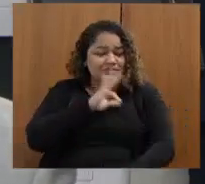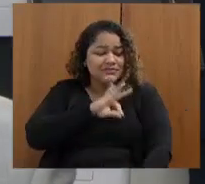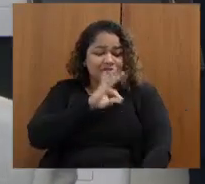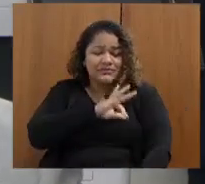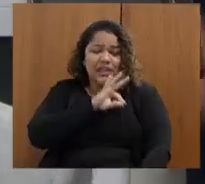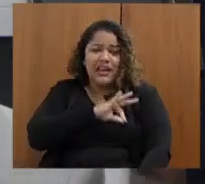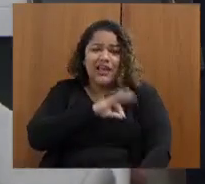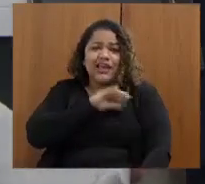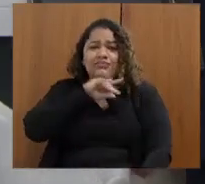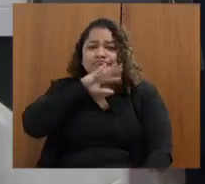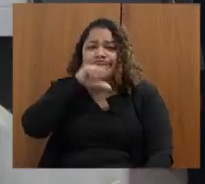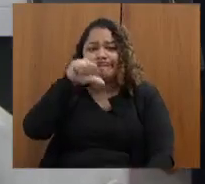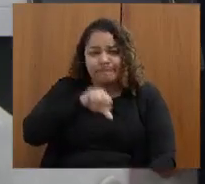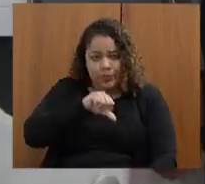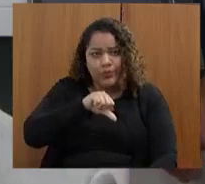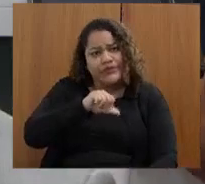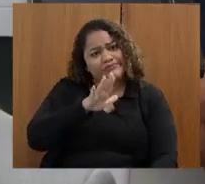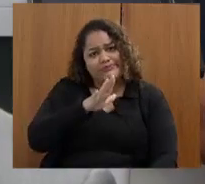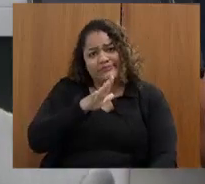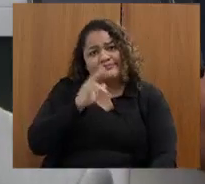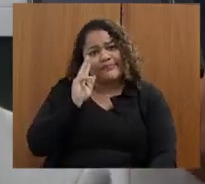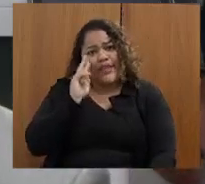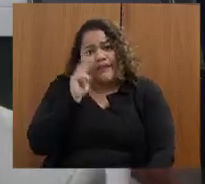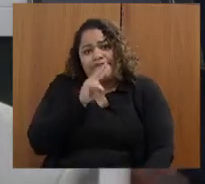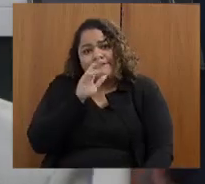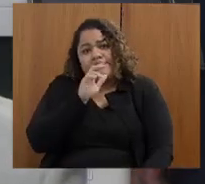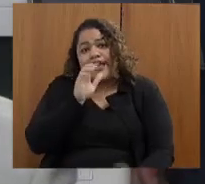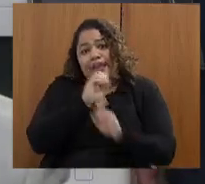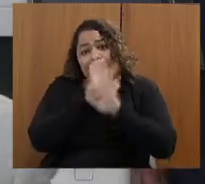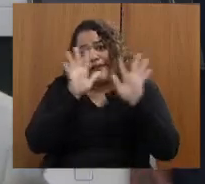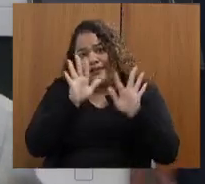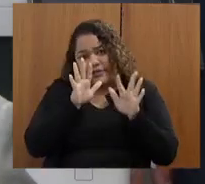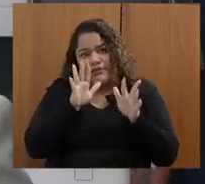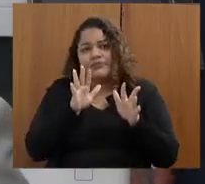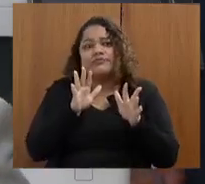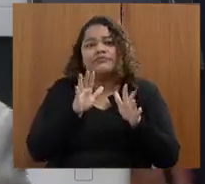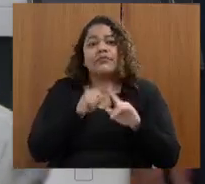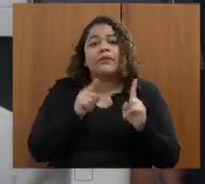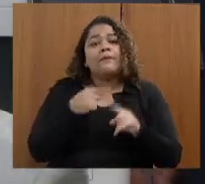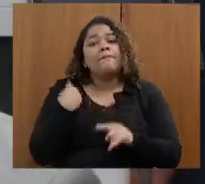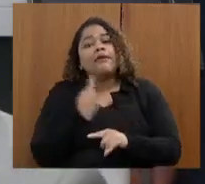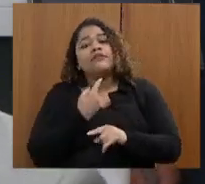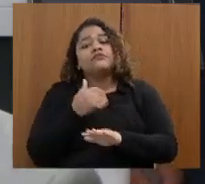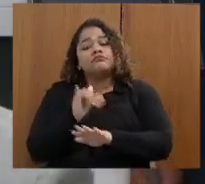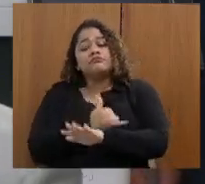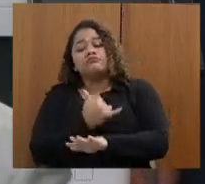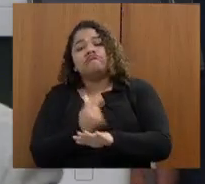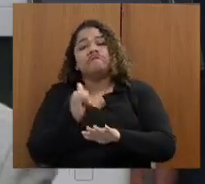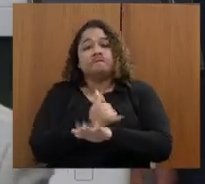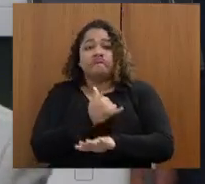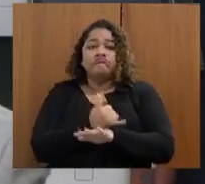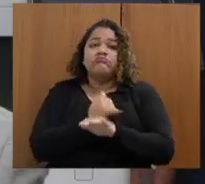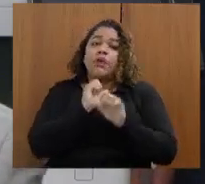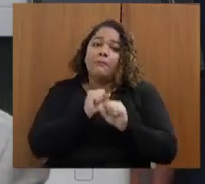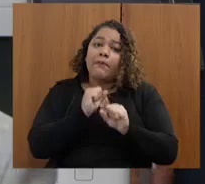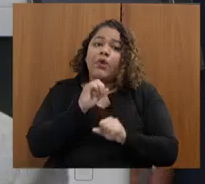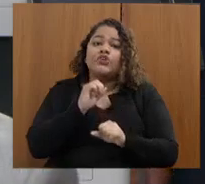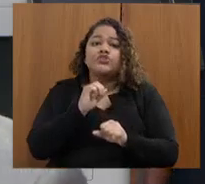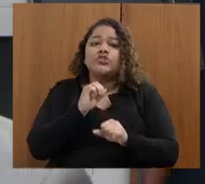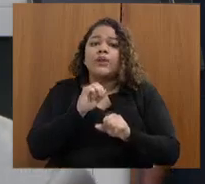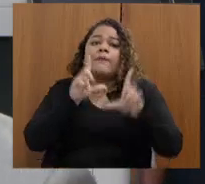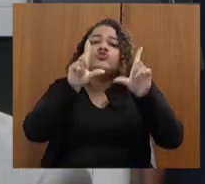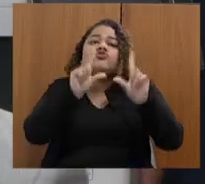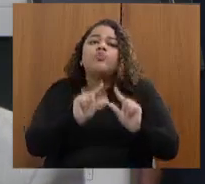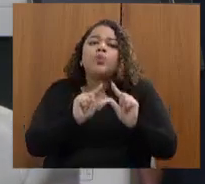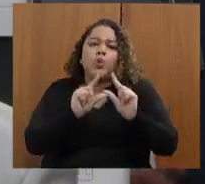mas nós temos alguns artifícios que podem amenizar um pouco esses problemas que é por exemplo